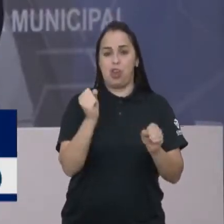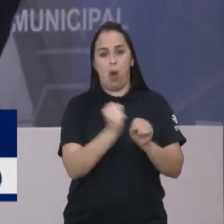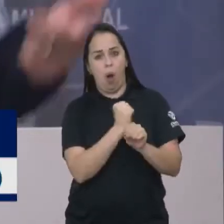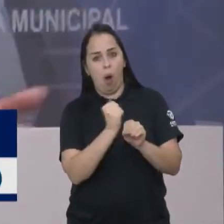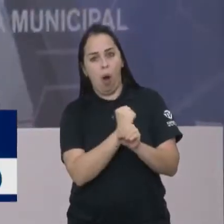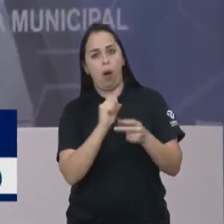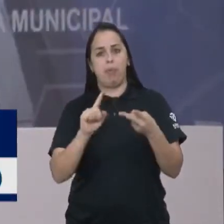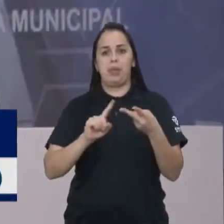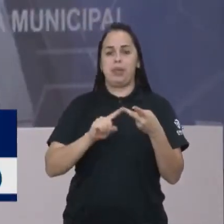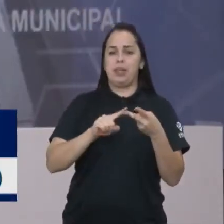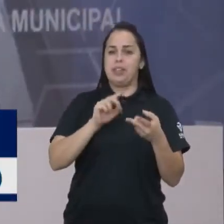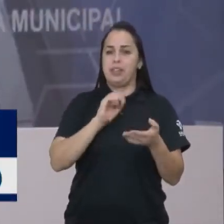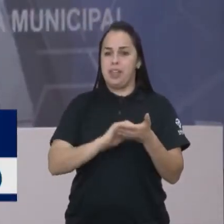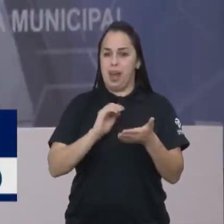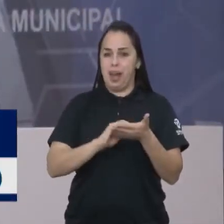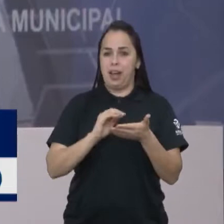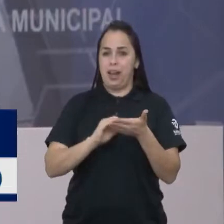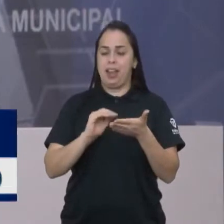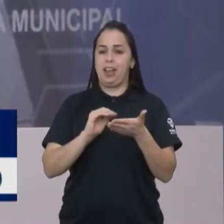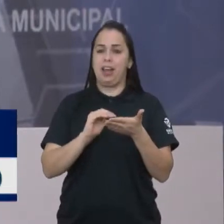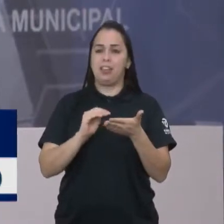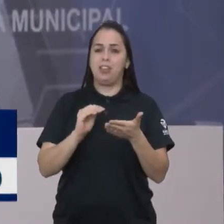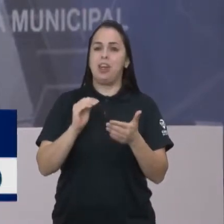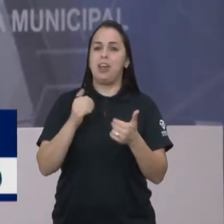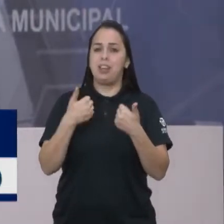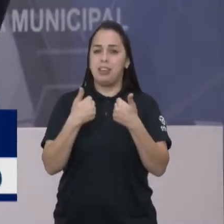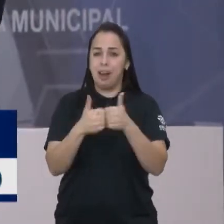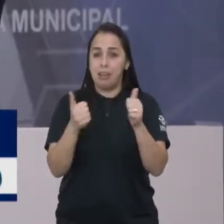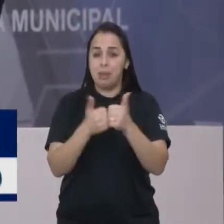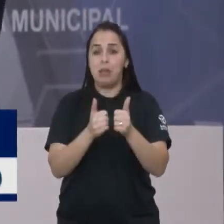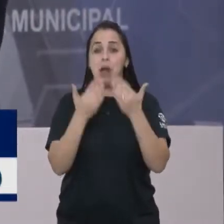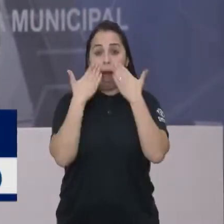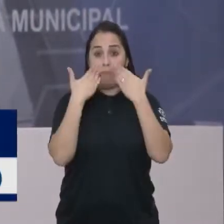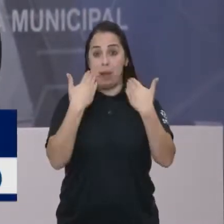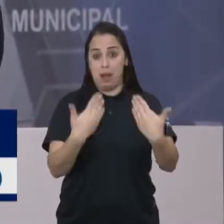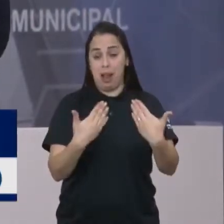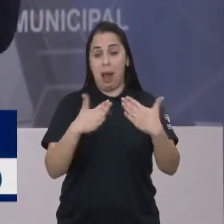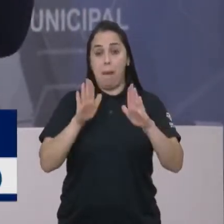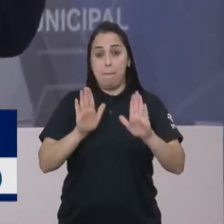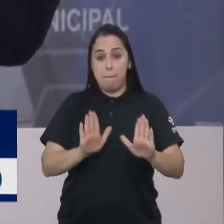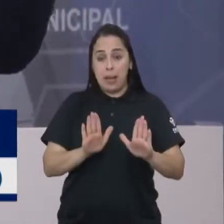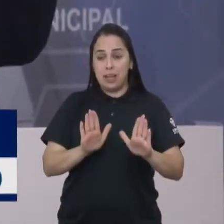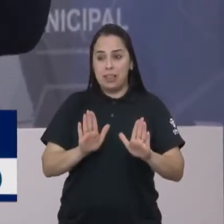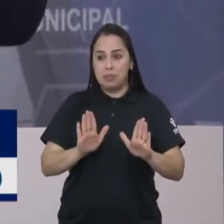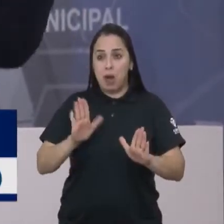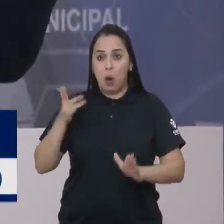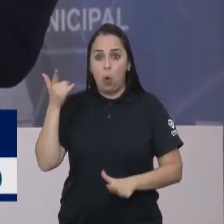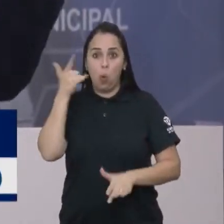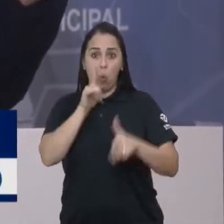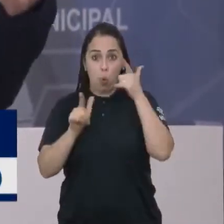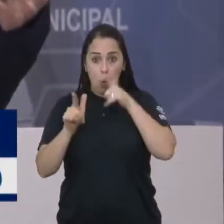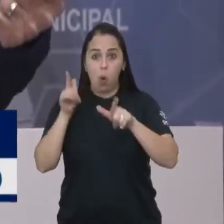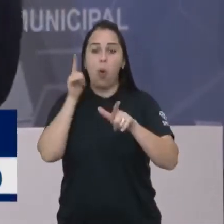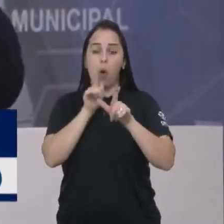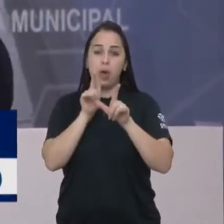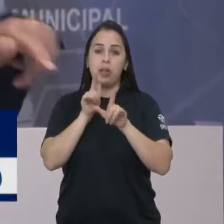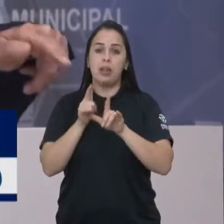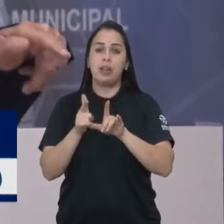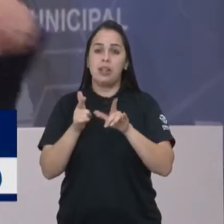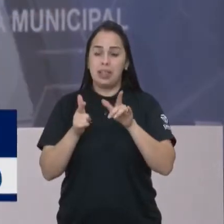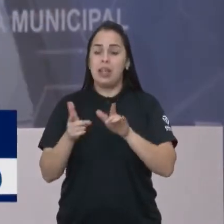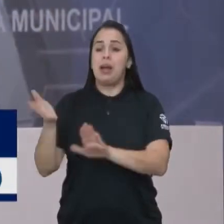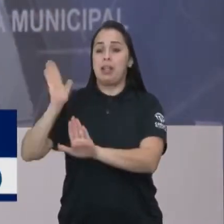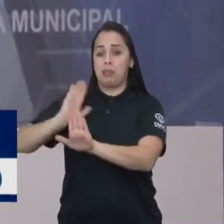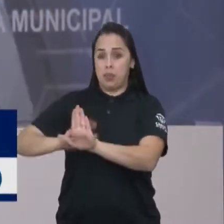de transporte, é o prefeito. Mas para chegar, né, aos resultados que se conquistam, muito